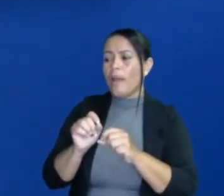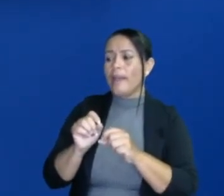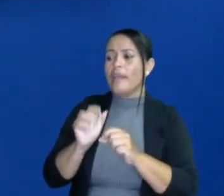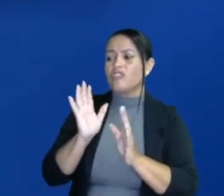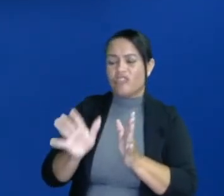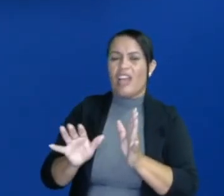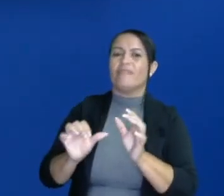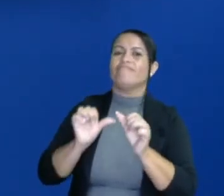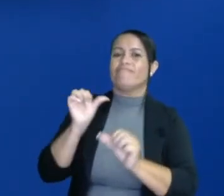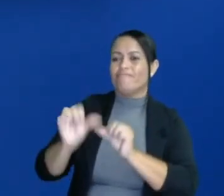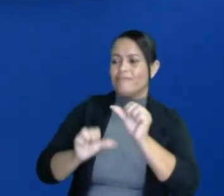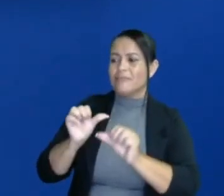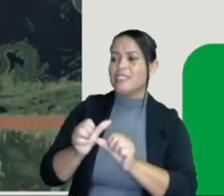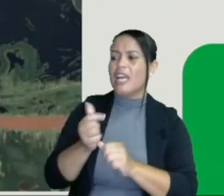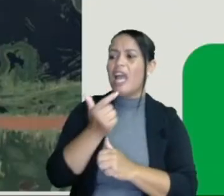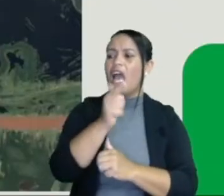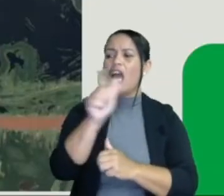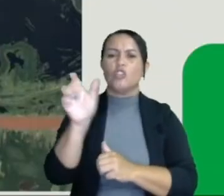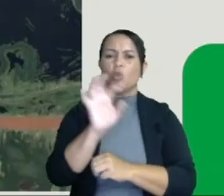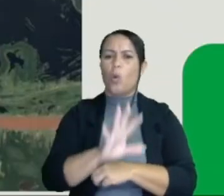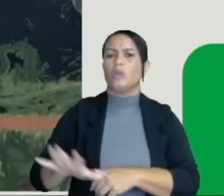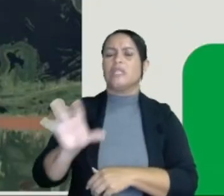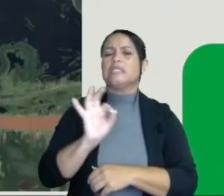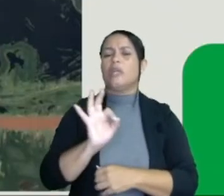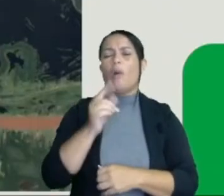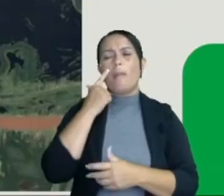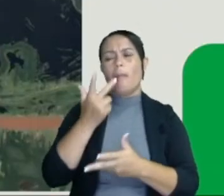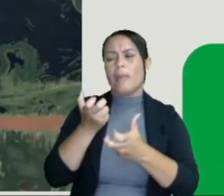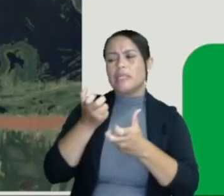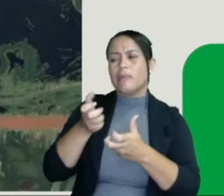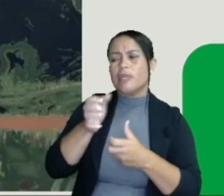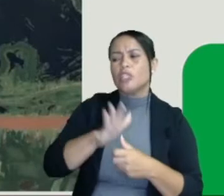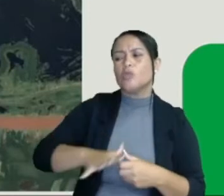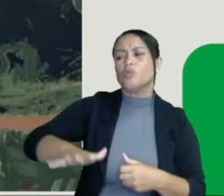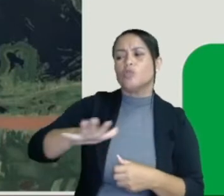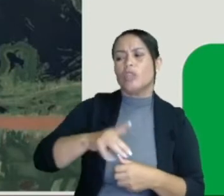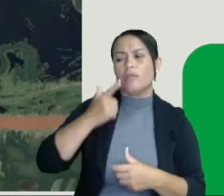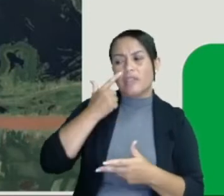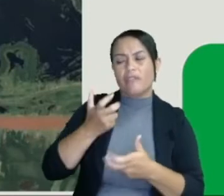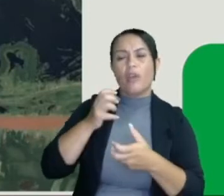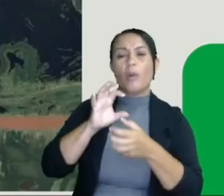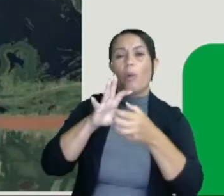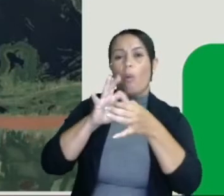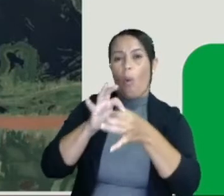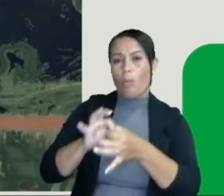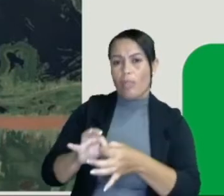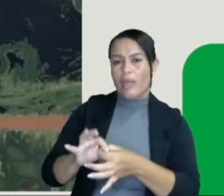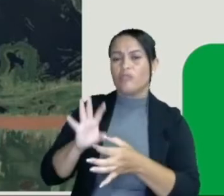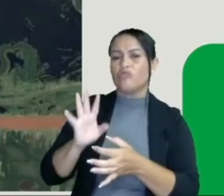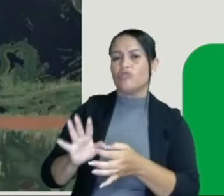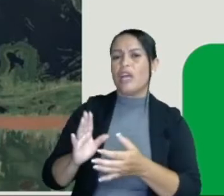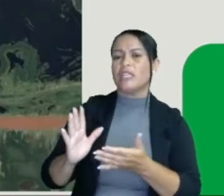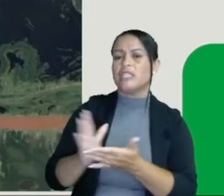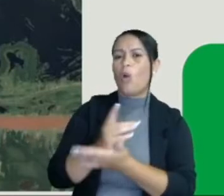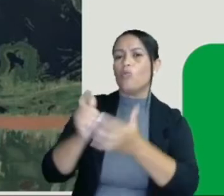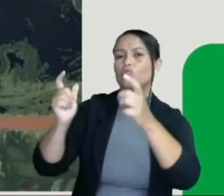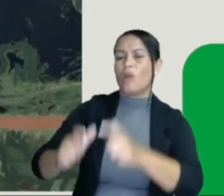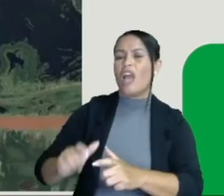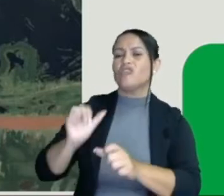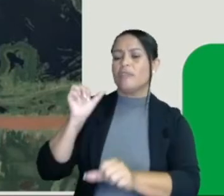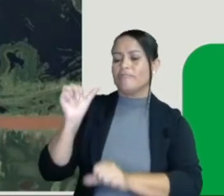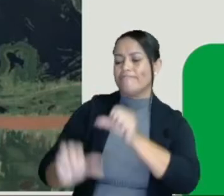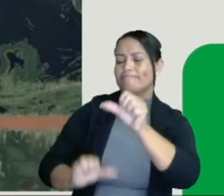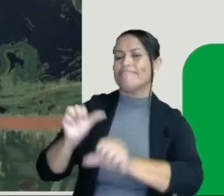alterada. Já outras áreas nem tanto assim, tá? Mas percebam que, de um modo geral, né, você tem um contexto aí de áreas que começam a ser